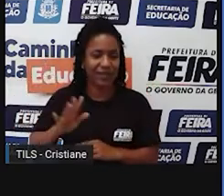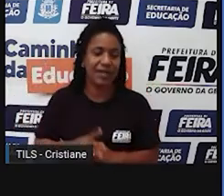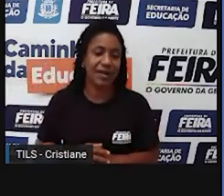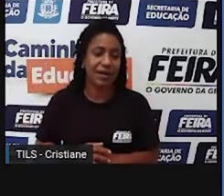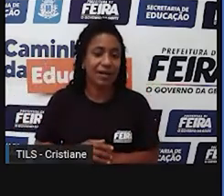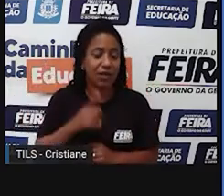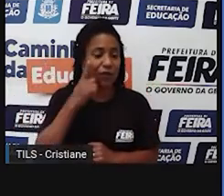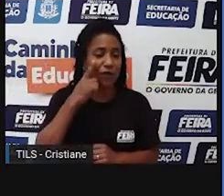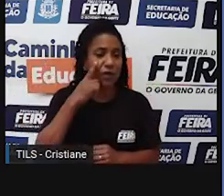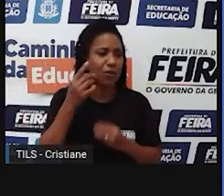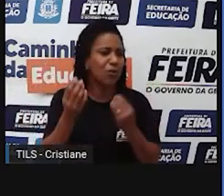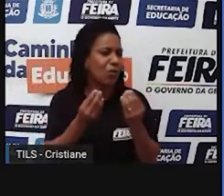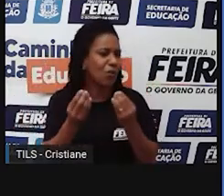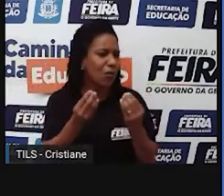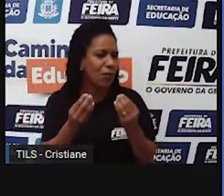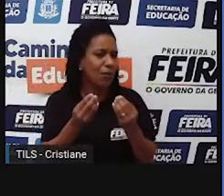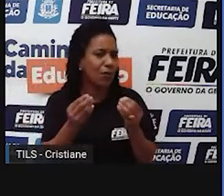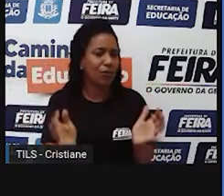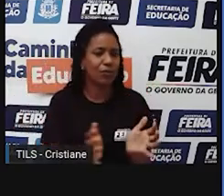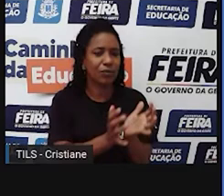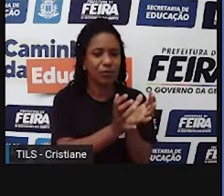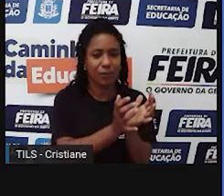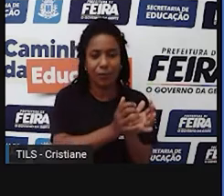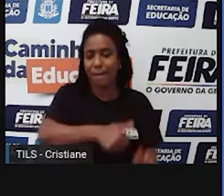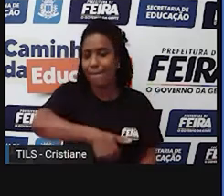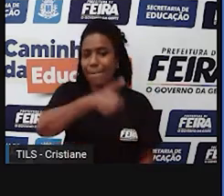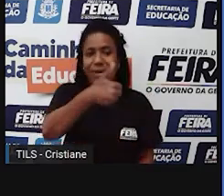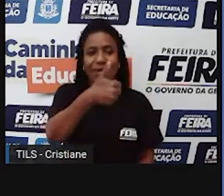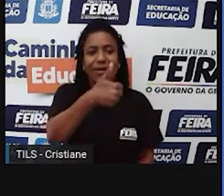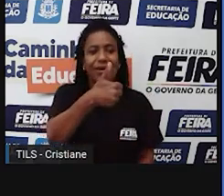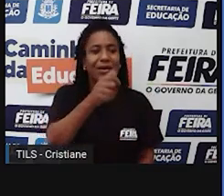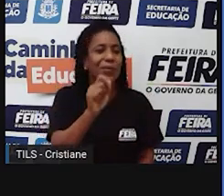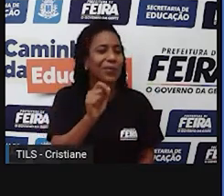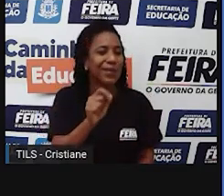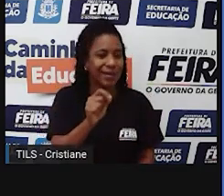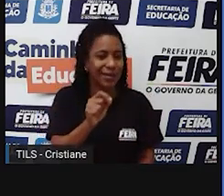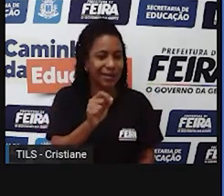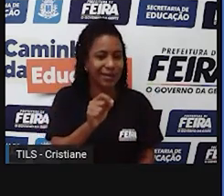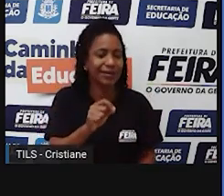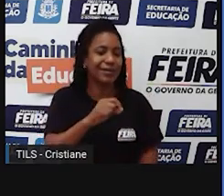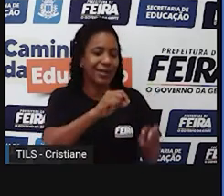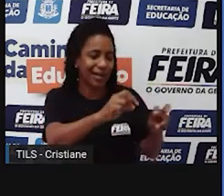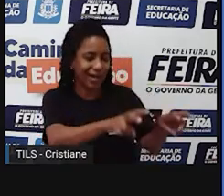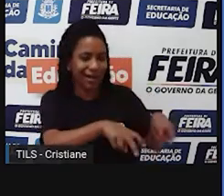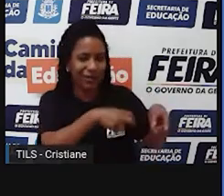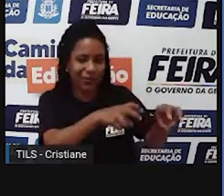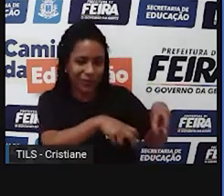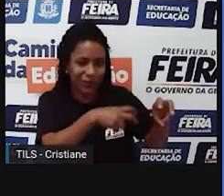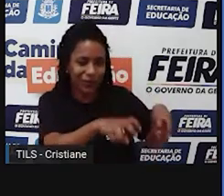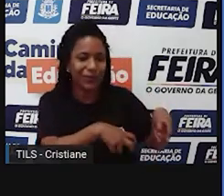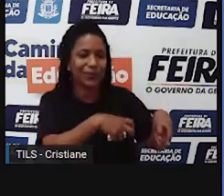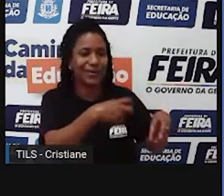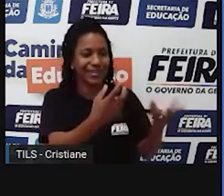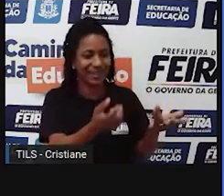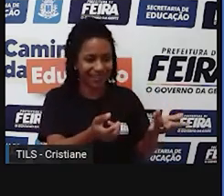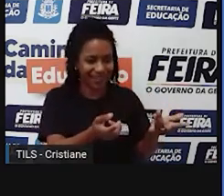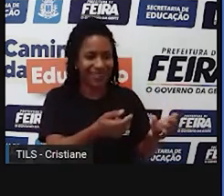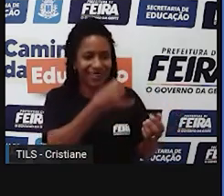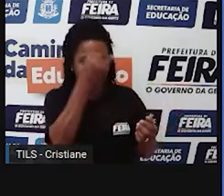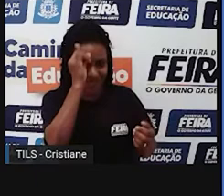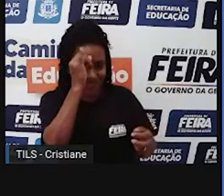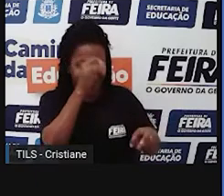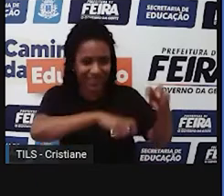classificado essas atividades. O setor primário, representado pela agricultura, pela pecuária, pelo extrativismo,